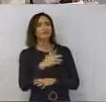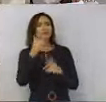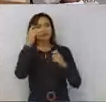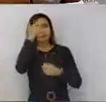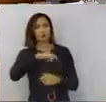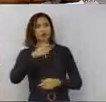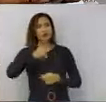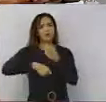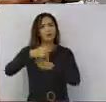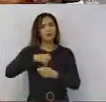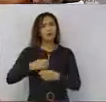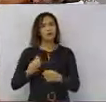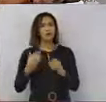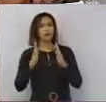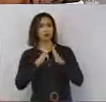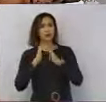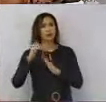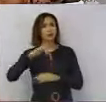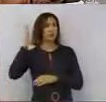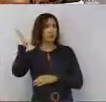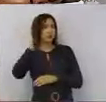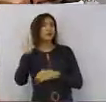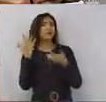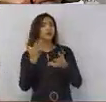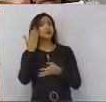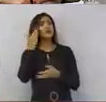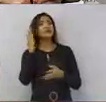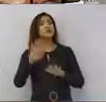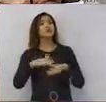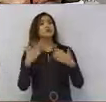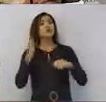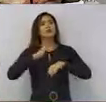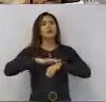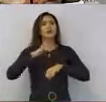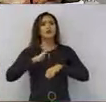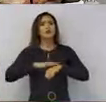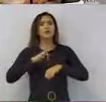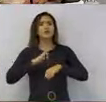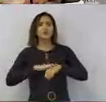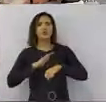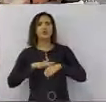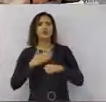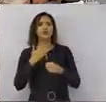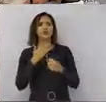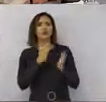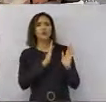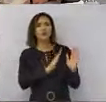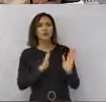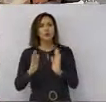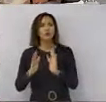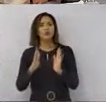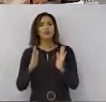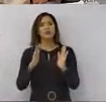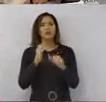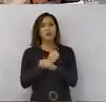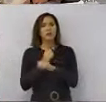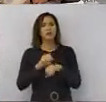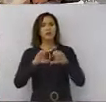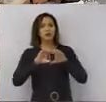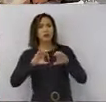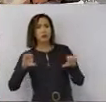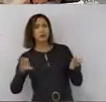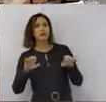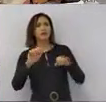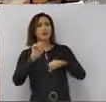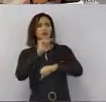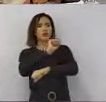administradora e moradora de Belém. Gostaria de saber quanto tempo irão durar as obras das adutoras da Augusto